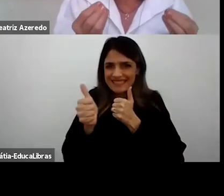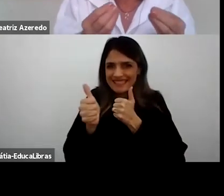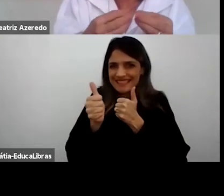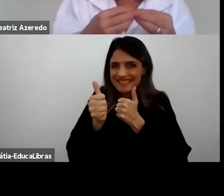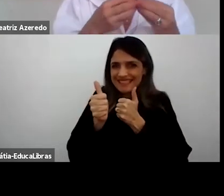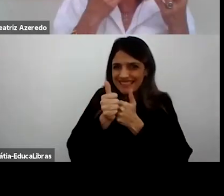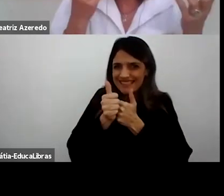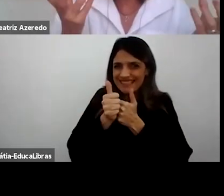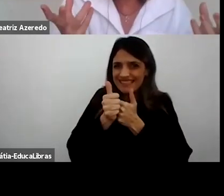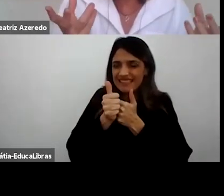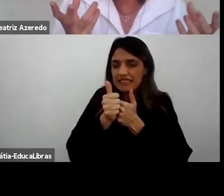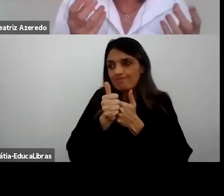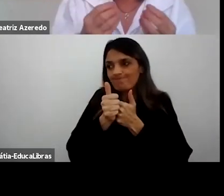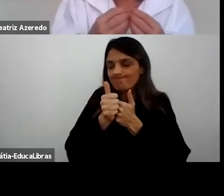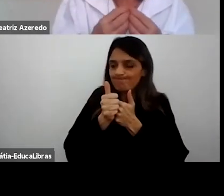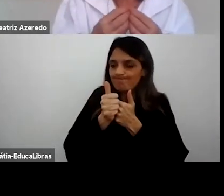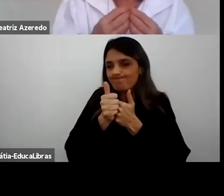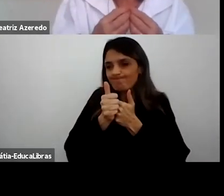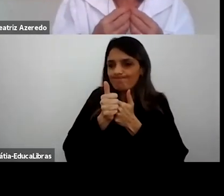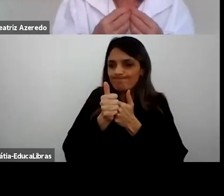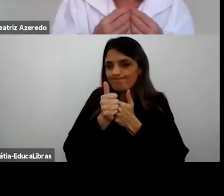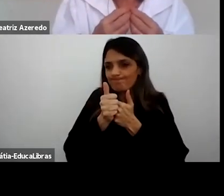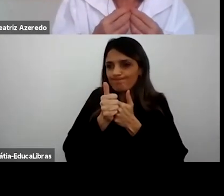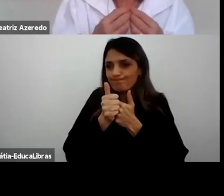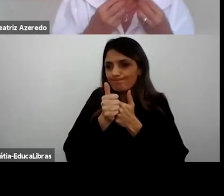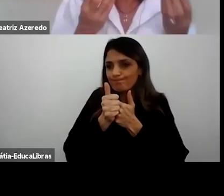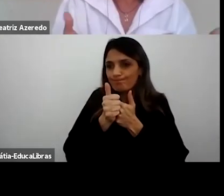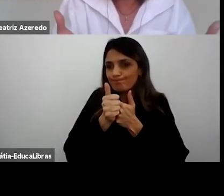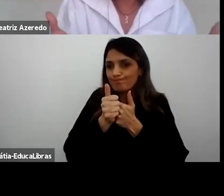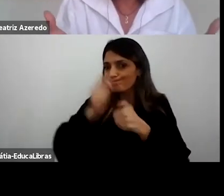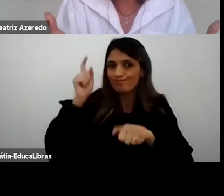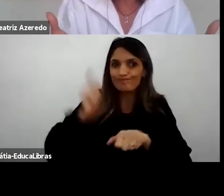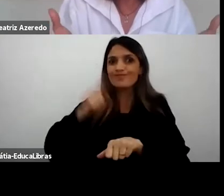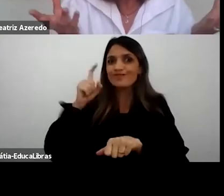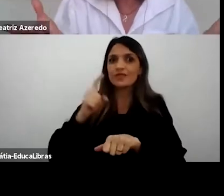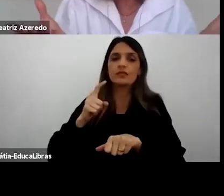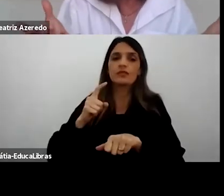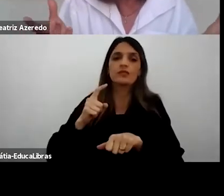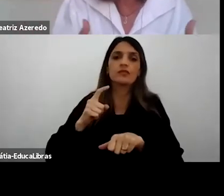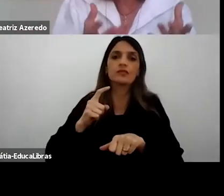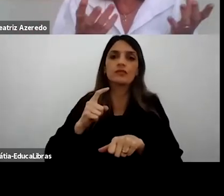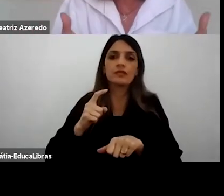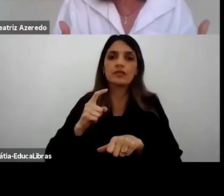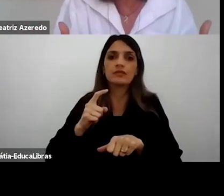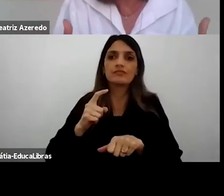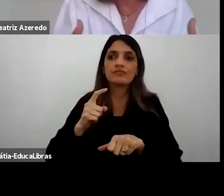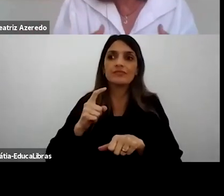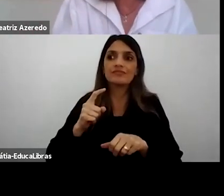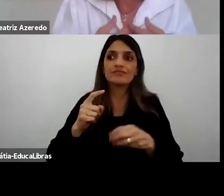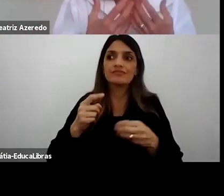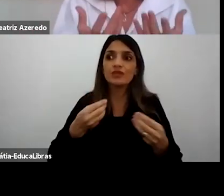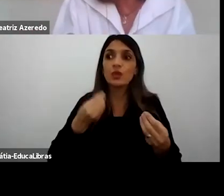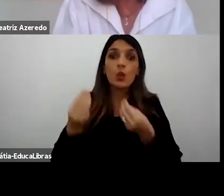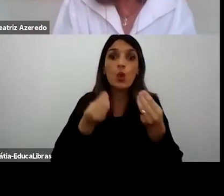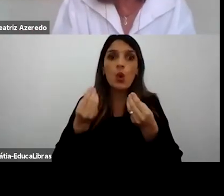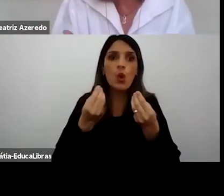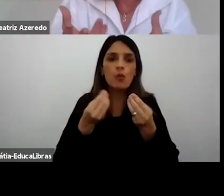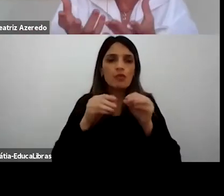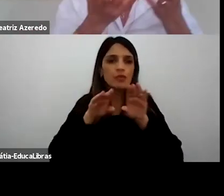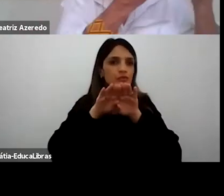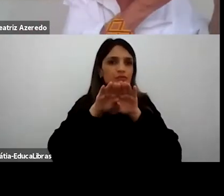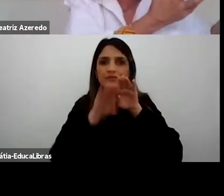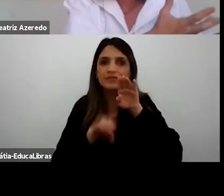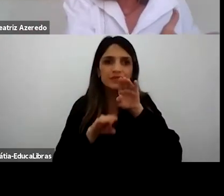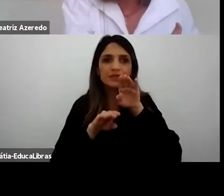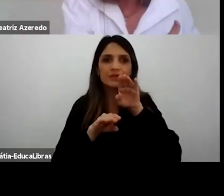dramática, automática, da situação, da nossa situação, da nossa desigualdade, do drama, né? Quer